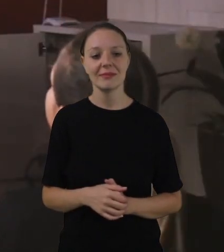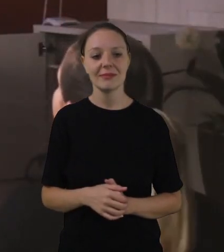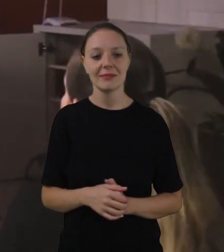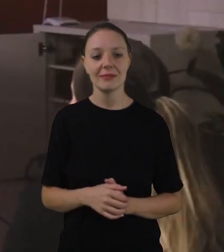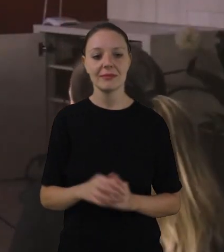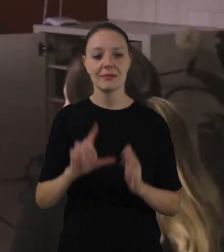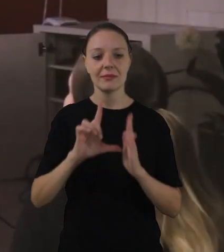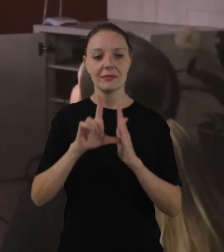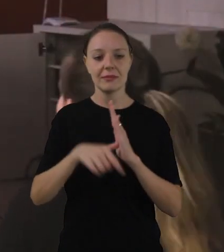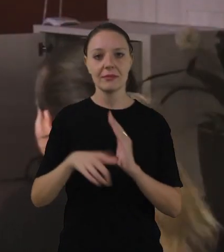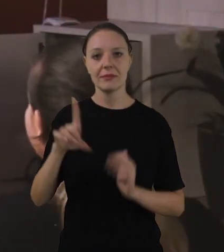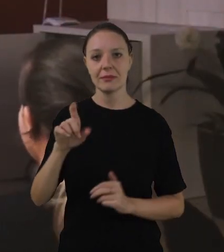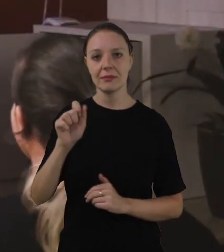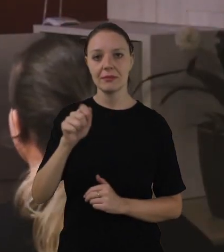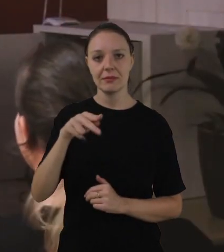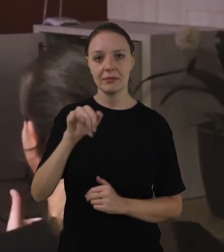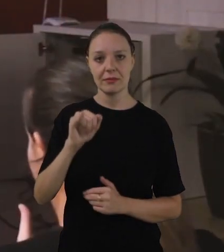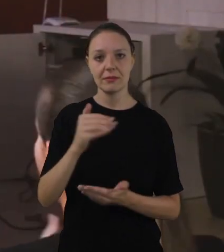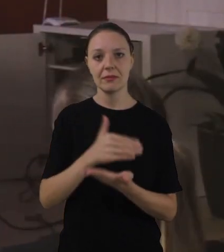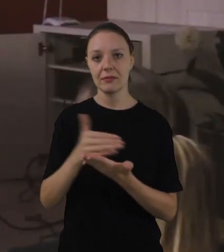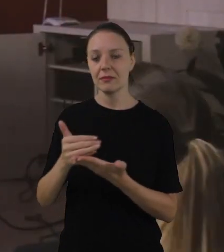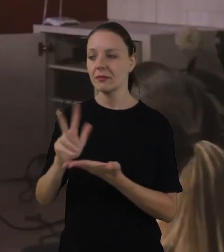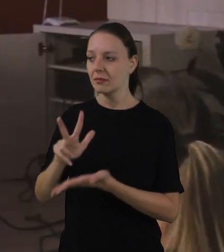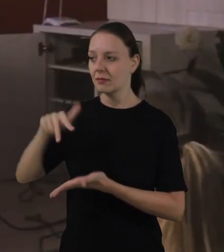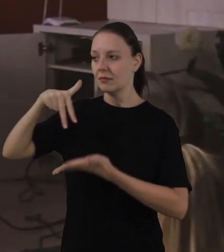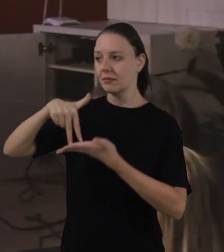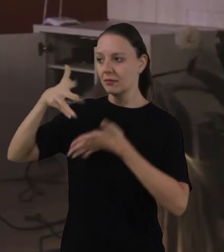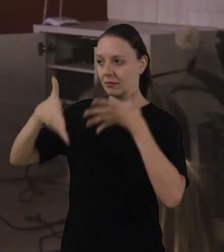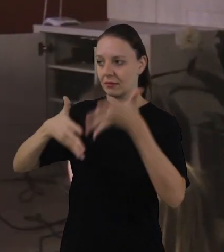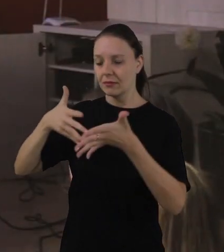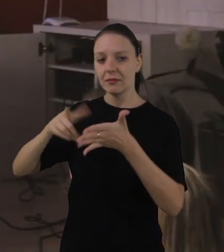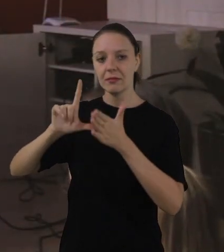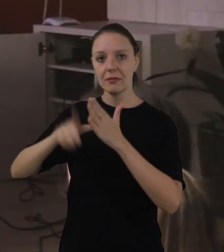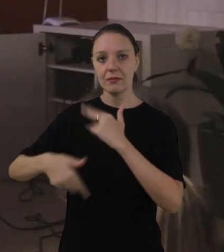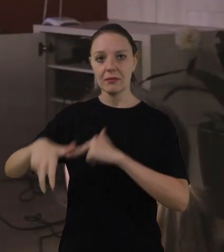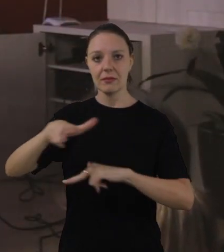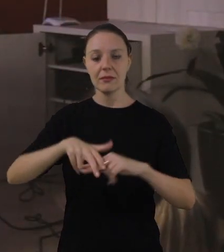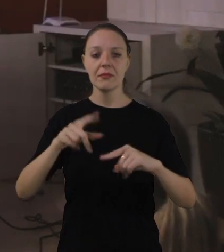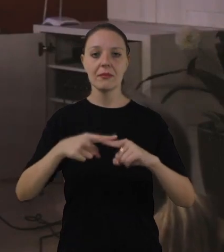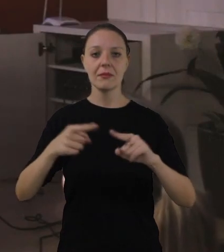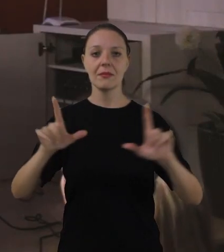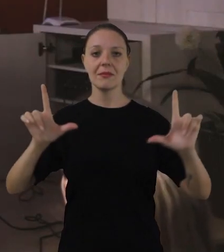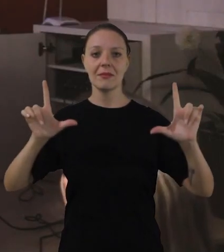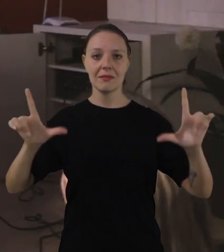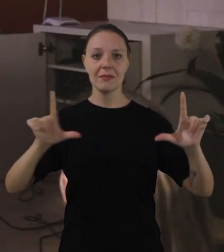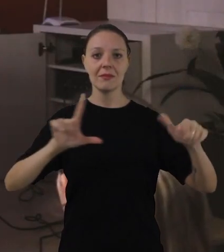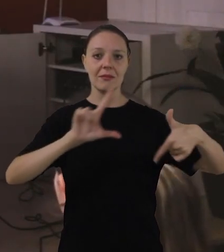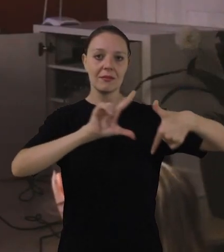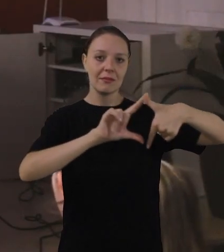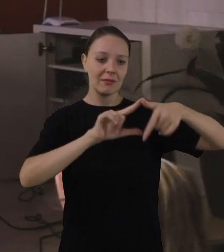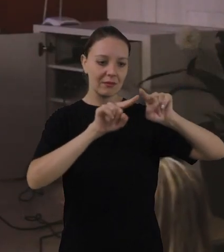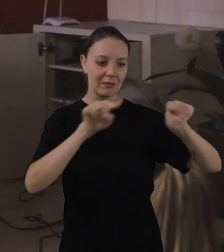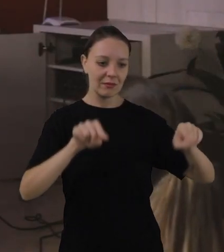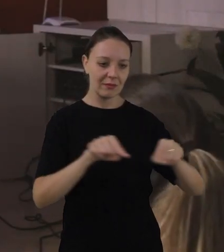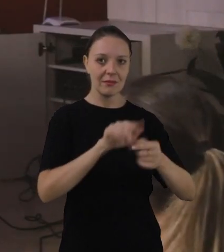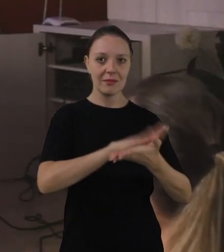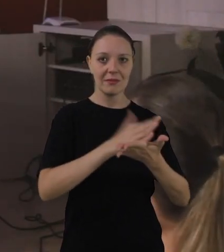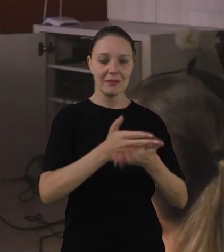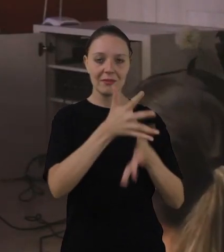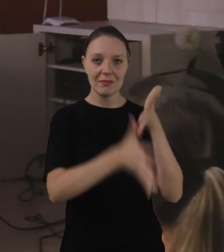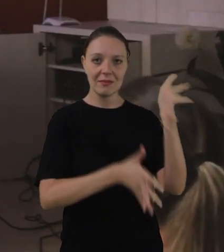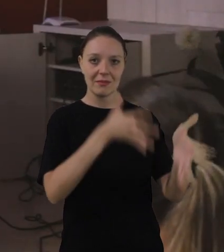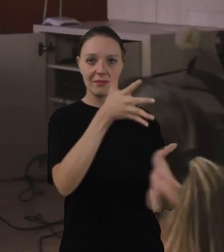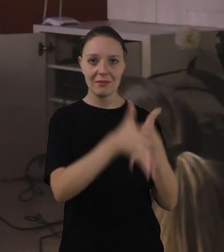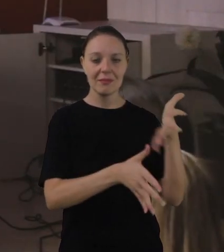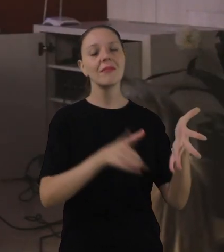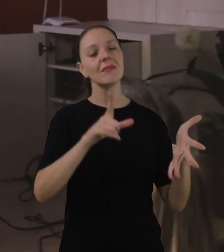Dani começa a se ver um pouquinho, depois ela pode sentar também, tá? No vídeo, daí a gente vai fazer essa conexão de também ter a intérprete de